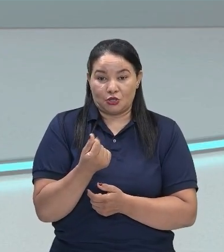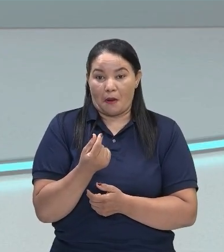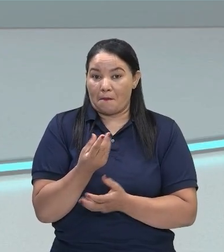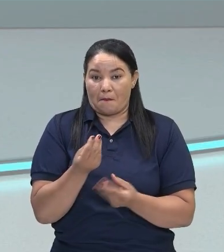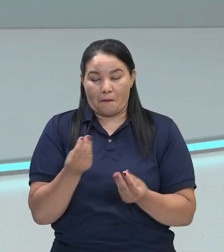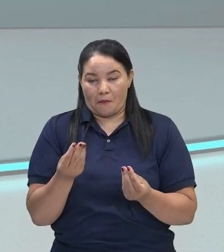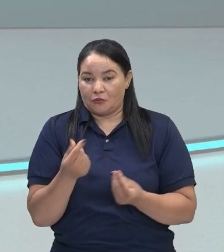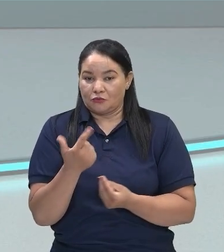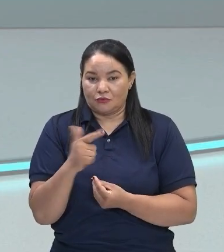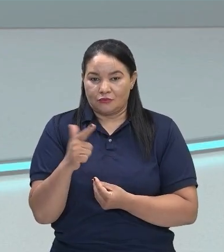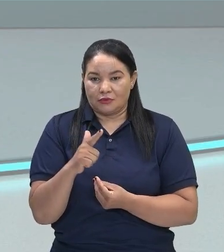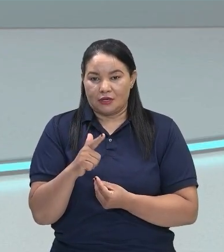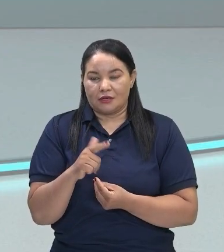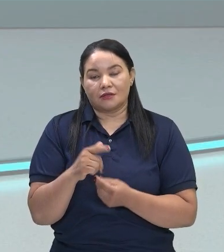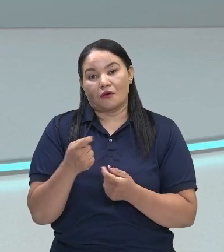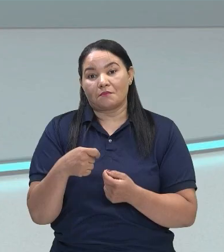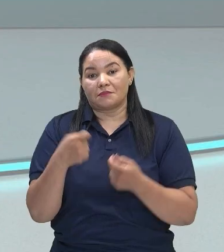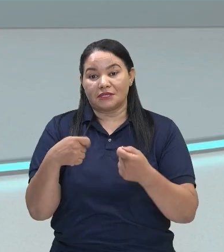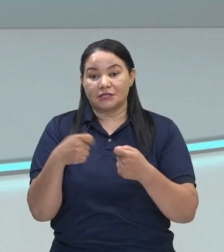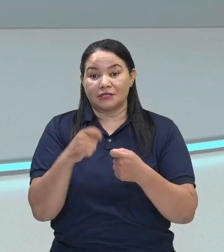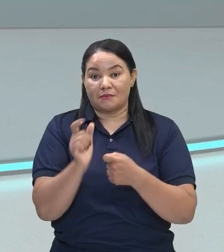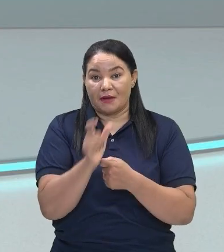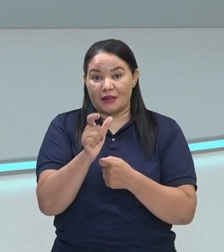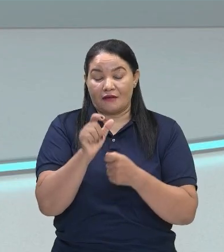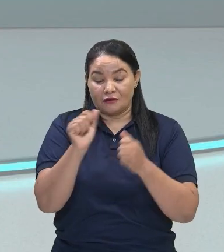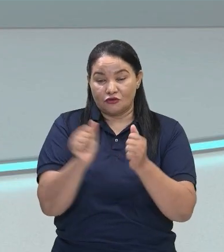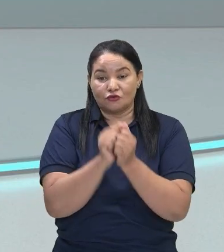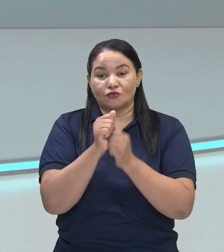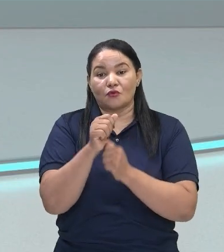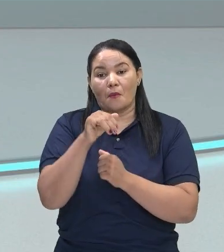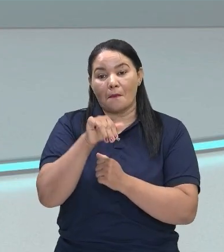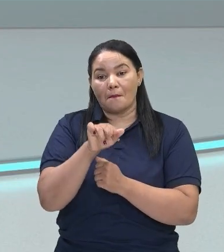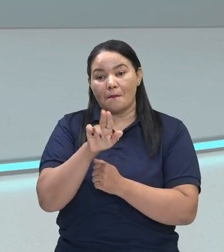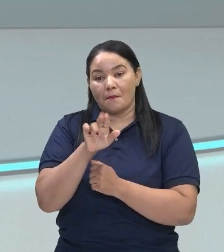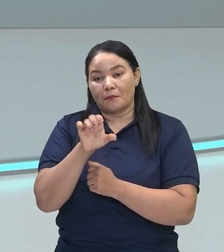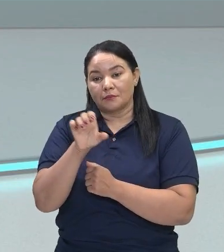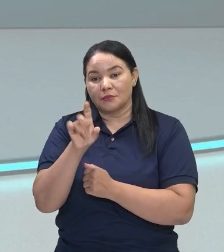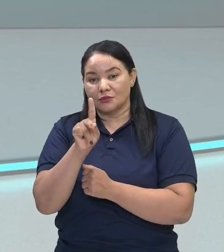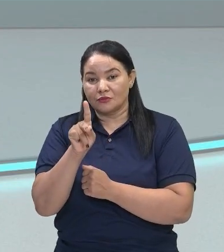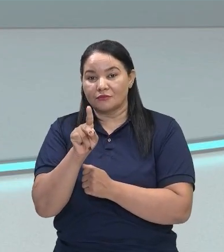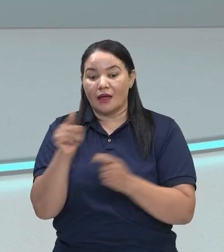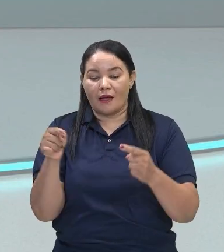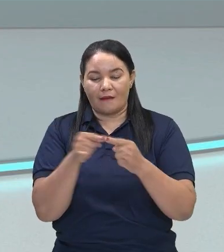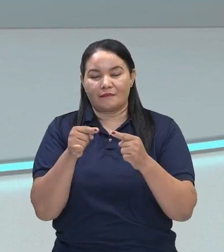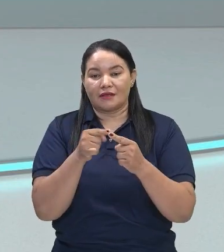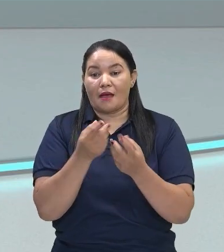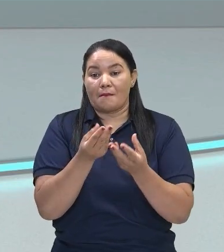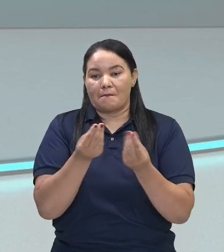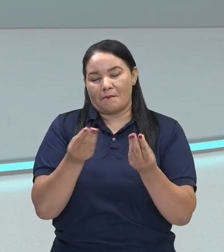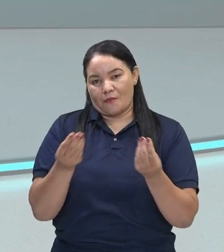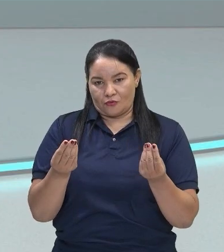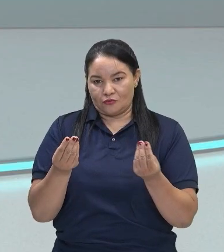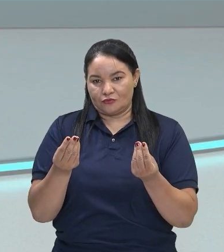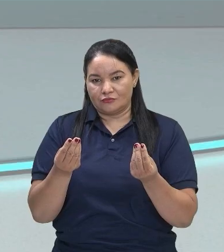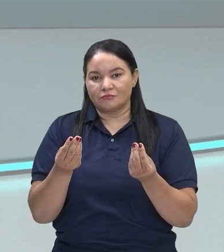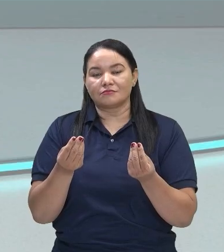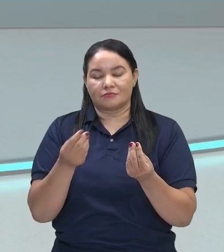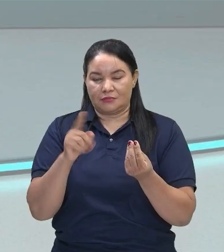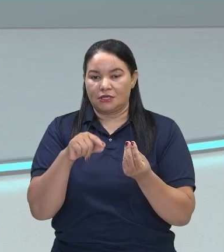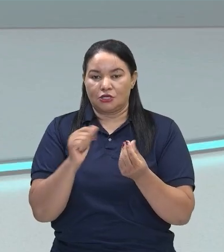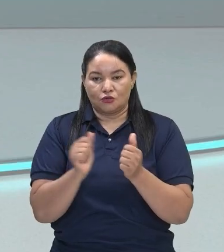incontável. Portanto, eu vou utilizar o much, tá? Significa muito ou muita. e eu vou utilizar sempre para